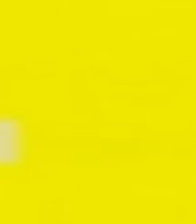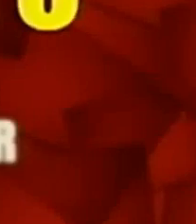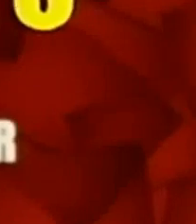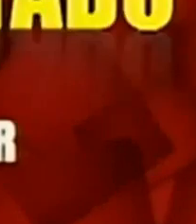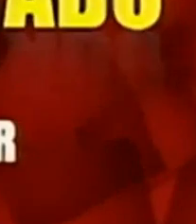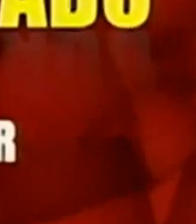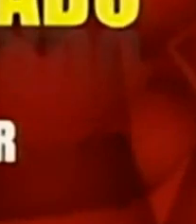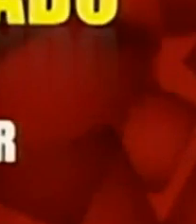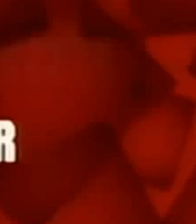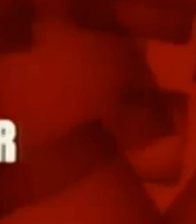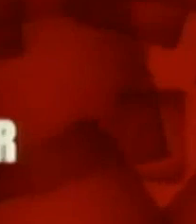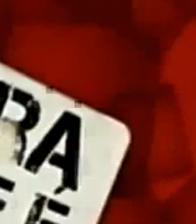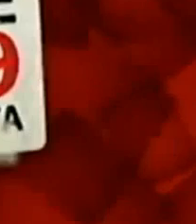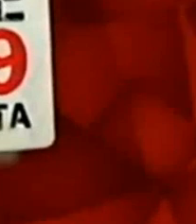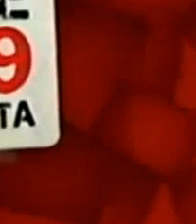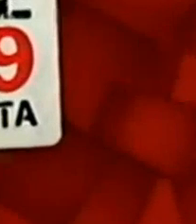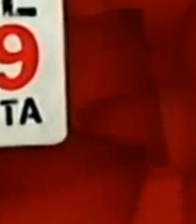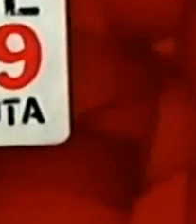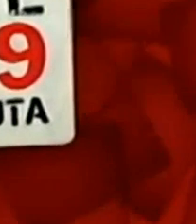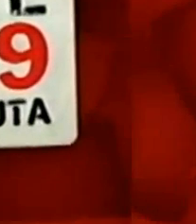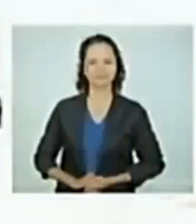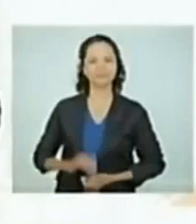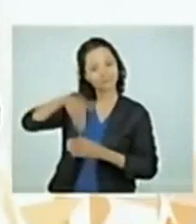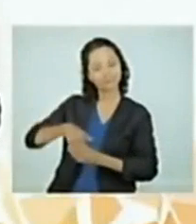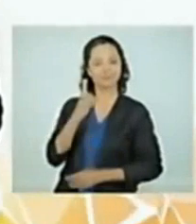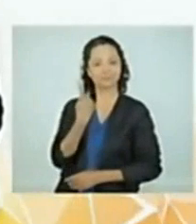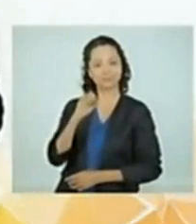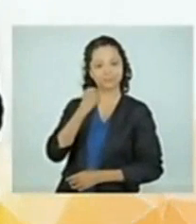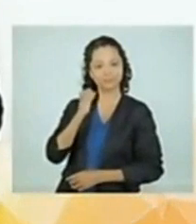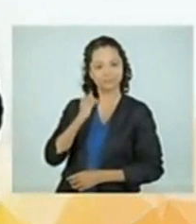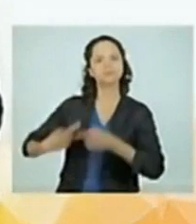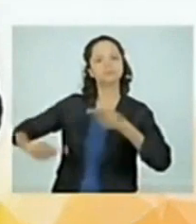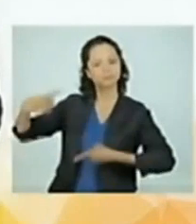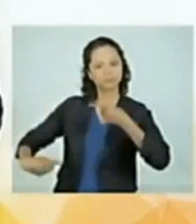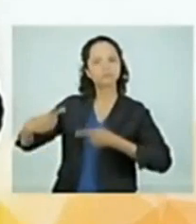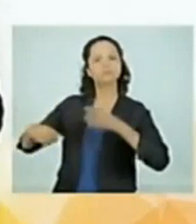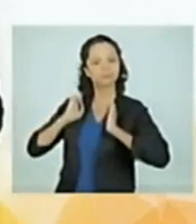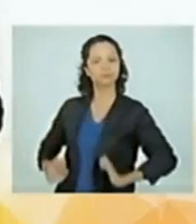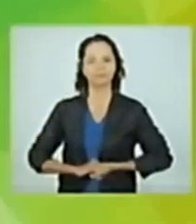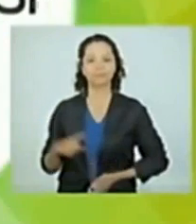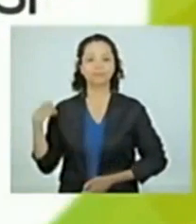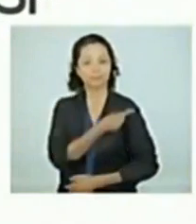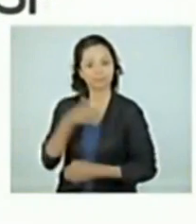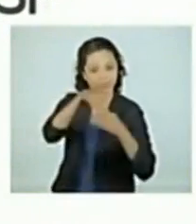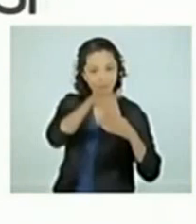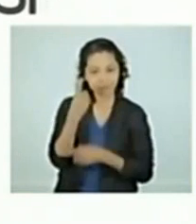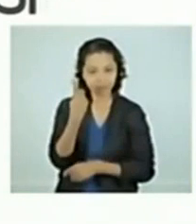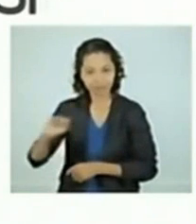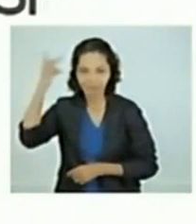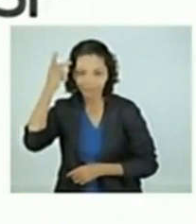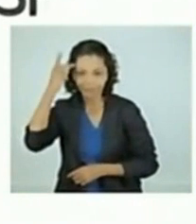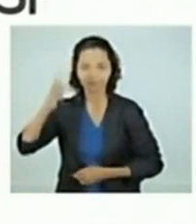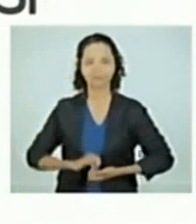Lute contra o golpe de Estado. Vote PCO 29. Vote 18 por uma política com ética. Somos 18